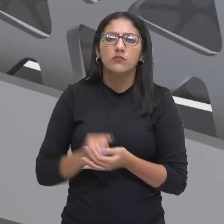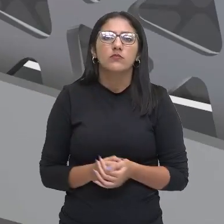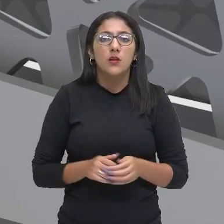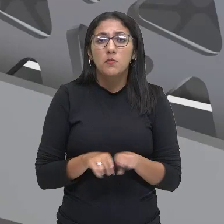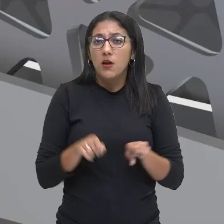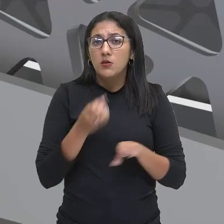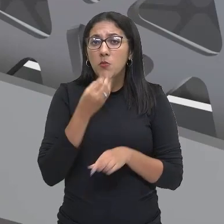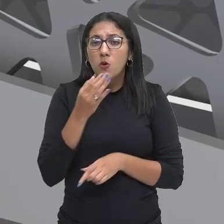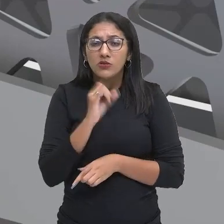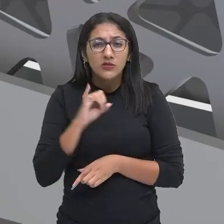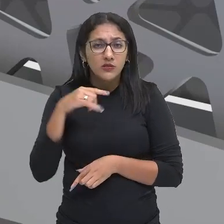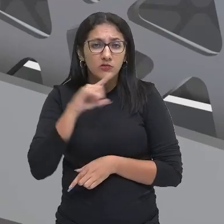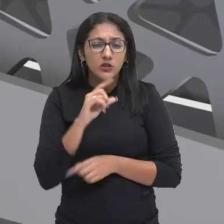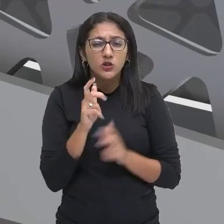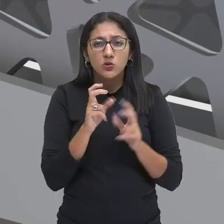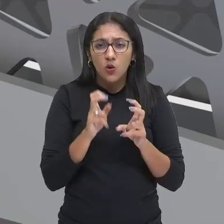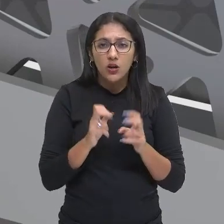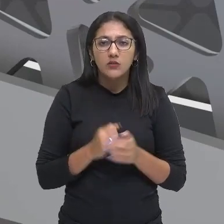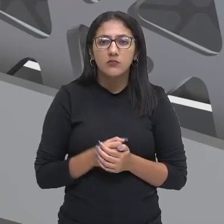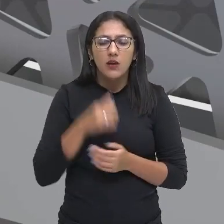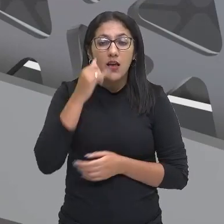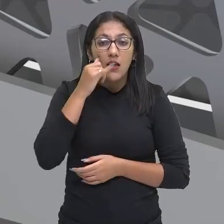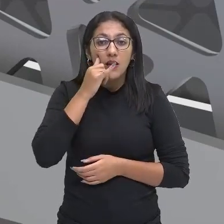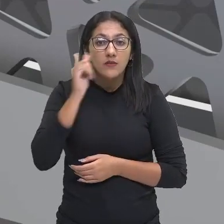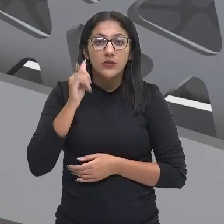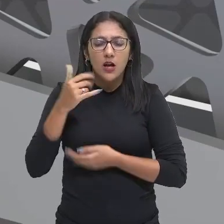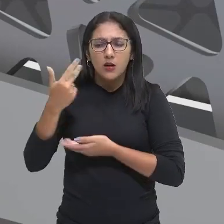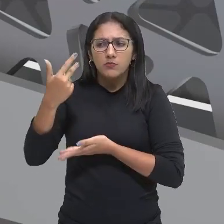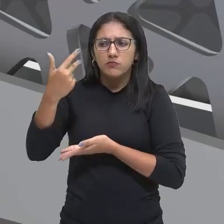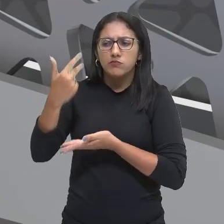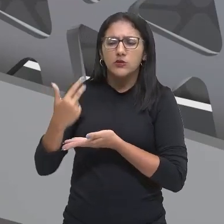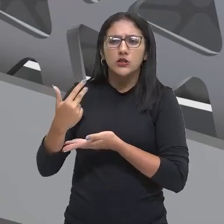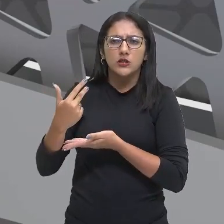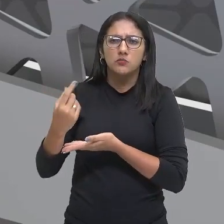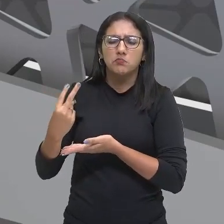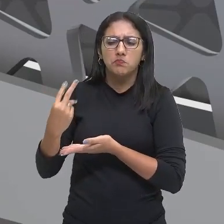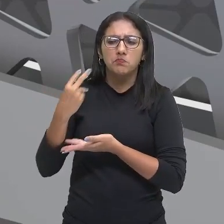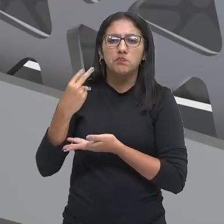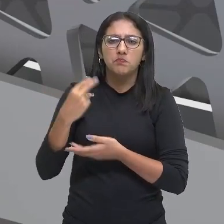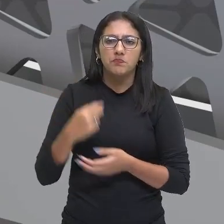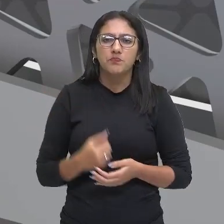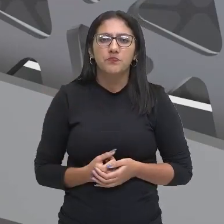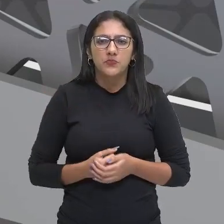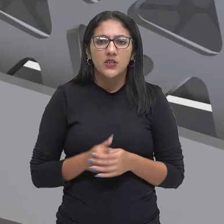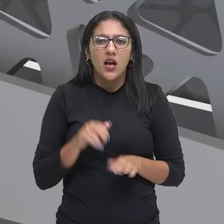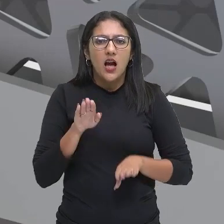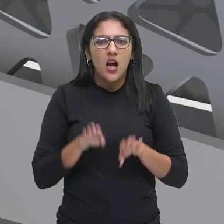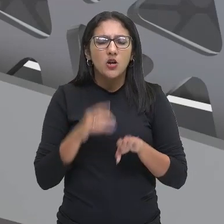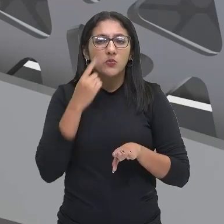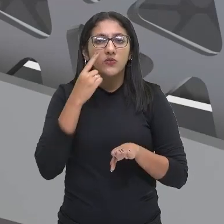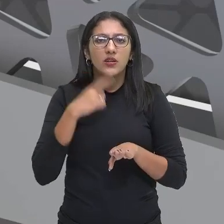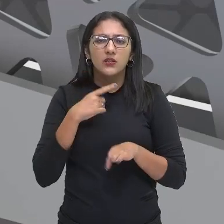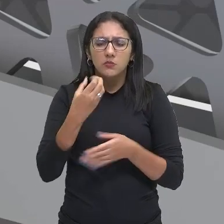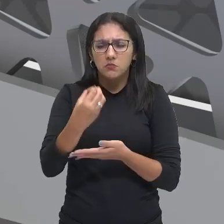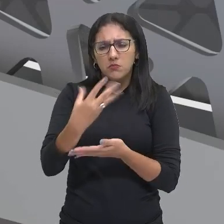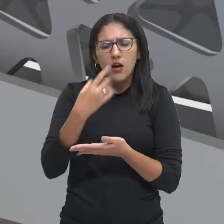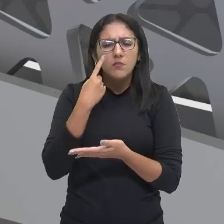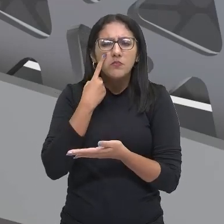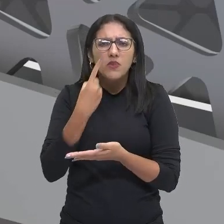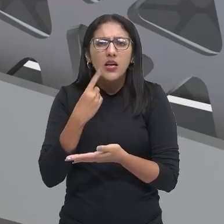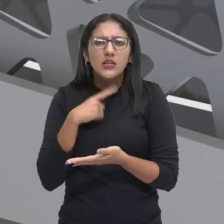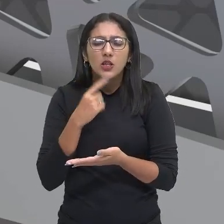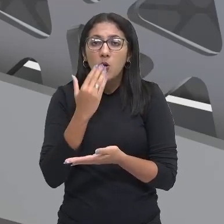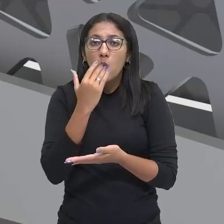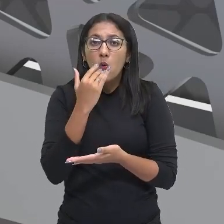estiver jogando, não deixe a webcam exposta. Algumas câmeras avisam, elas ficam com uma luzinha, né? O LEDzinho